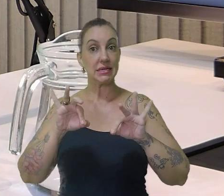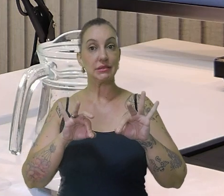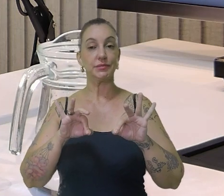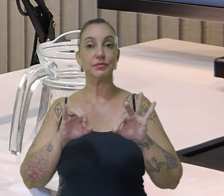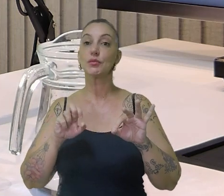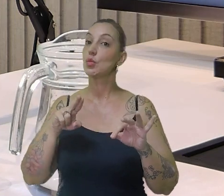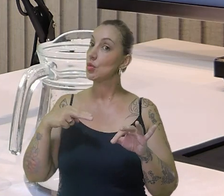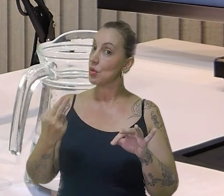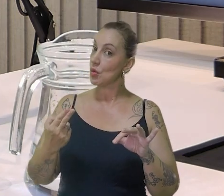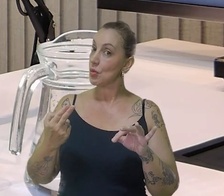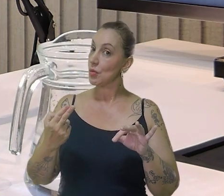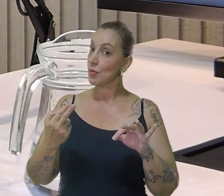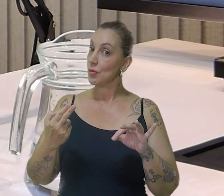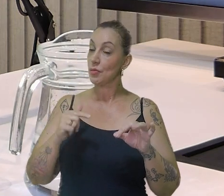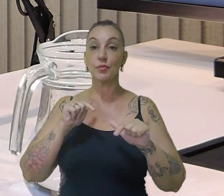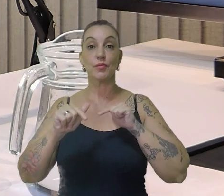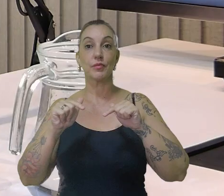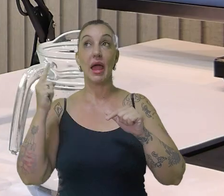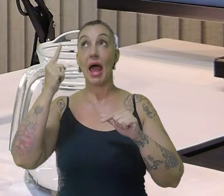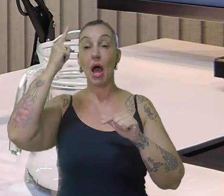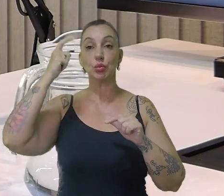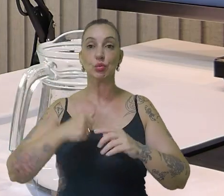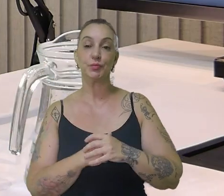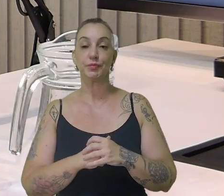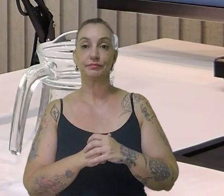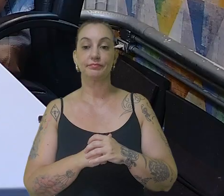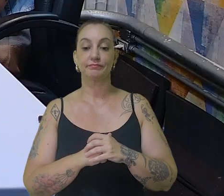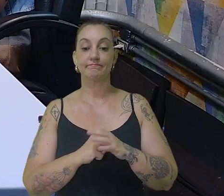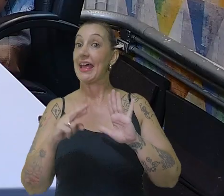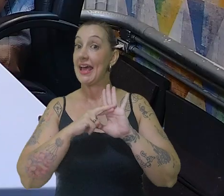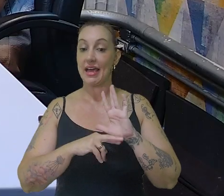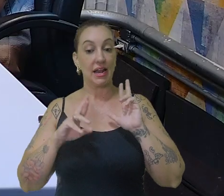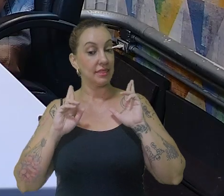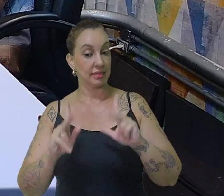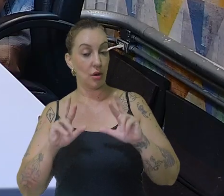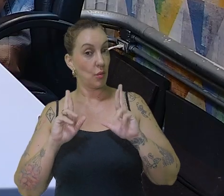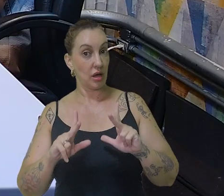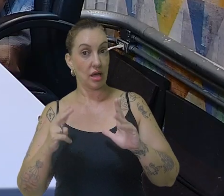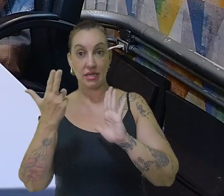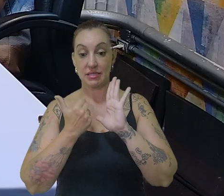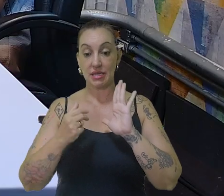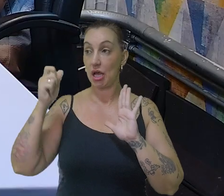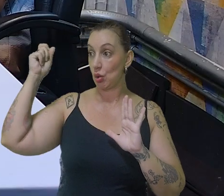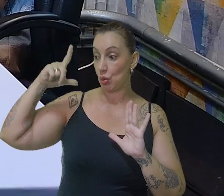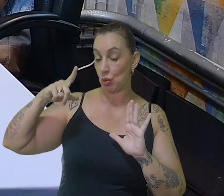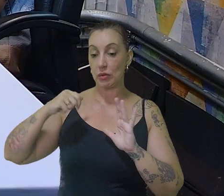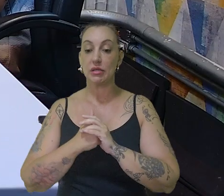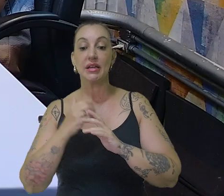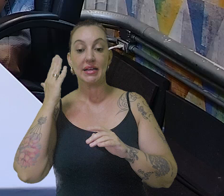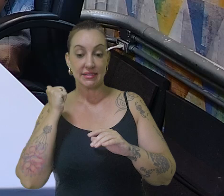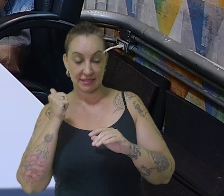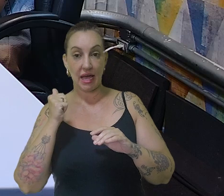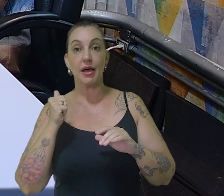olha ou não Obrigatoriamente trabalha em altura uhum não é uma regra tem muito designer de luz que